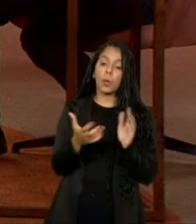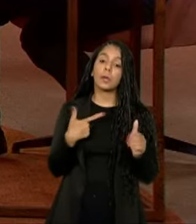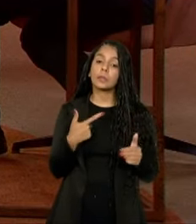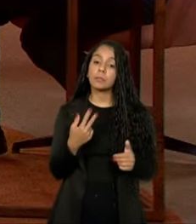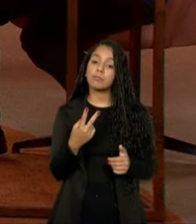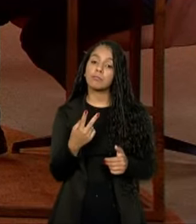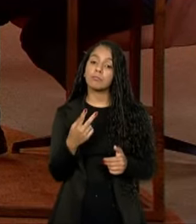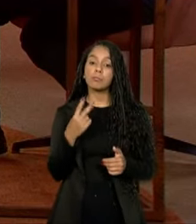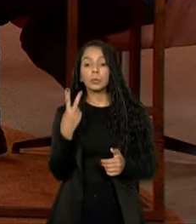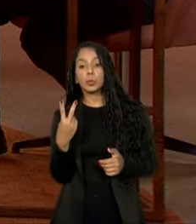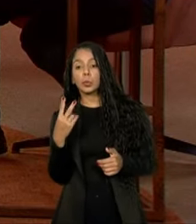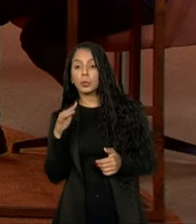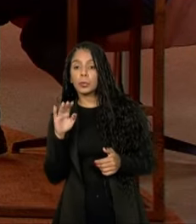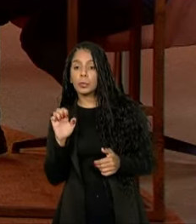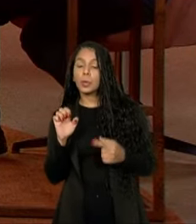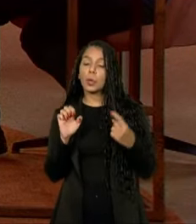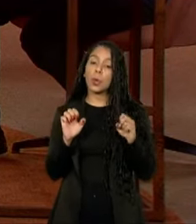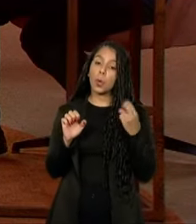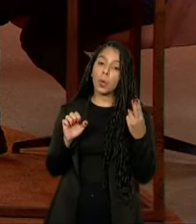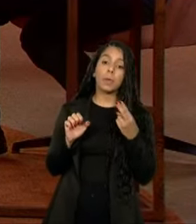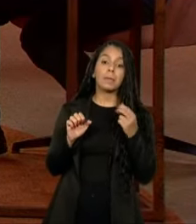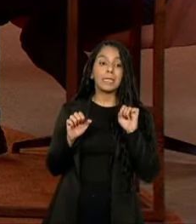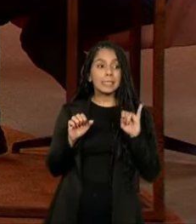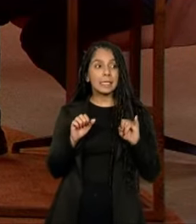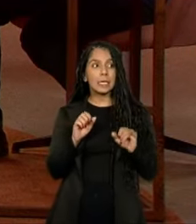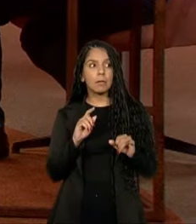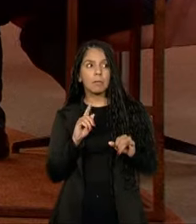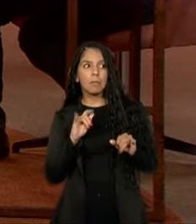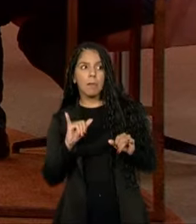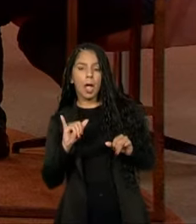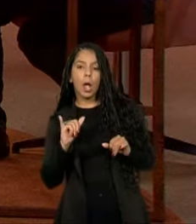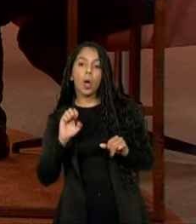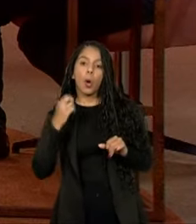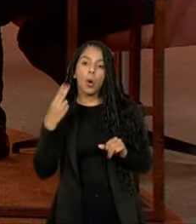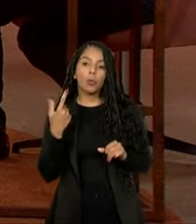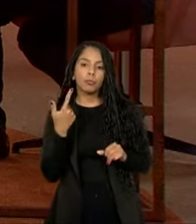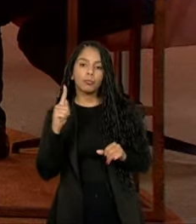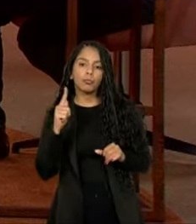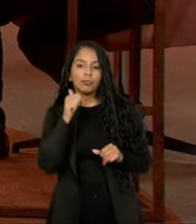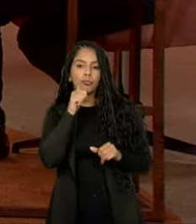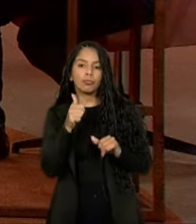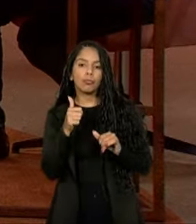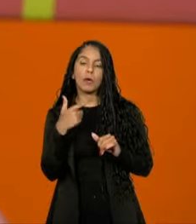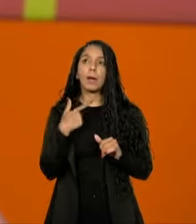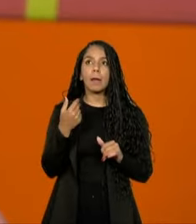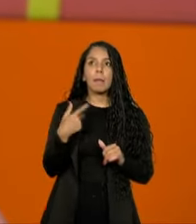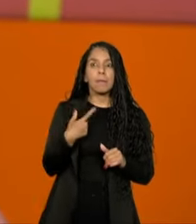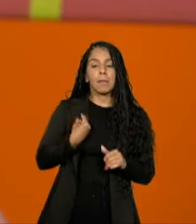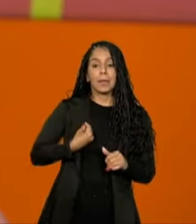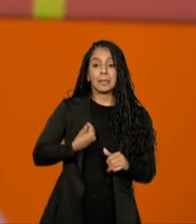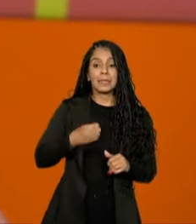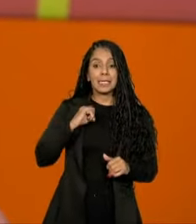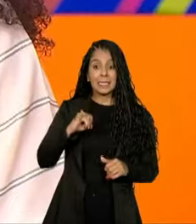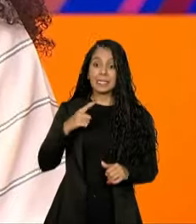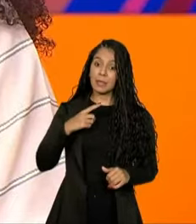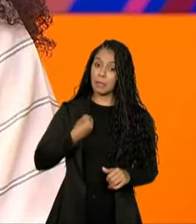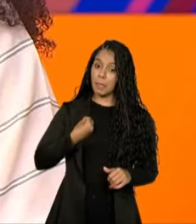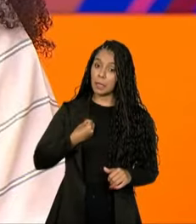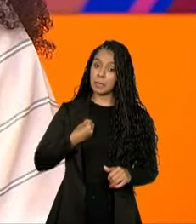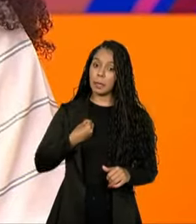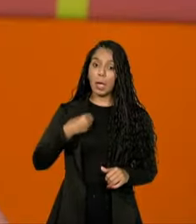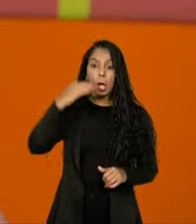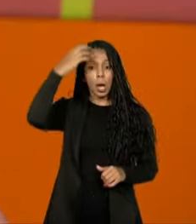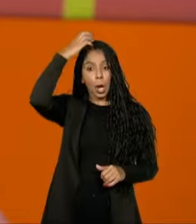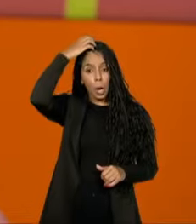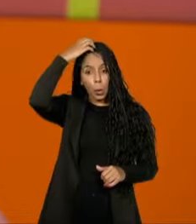parceiro, que participa, diminui a culpa ou independe? Porque eu tinha um parceiro que participava e eu tinha a